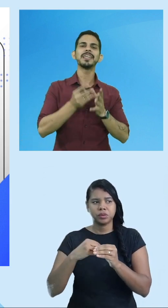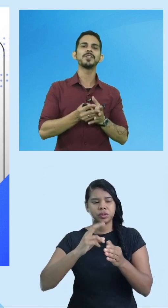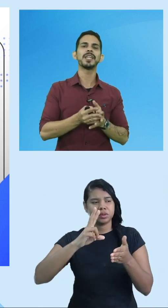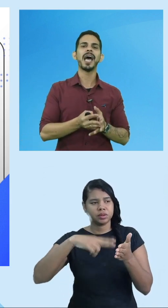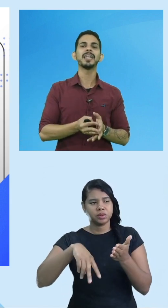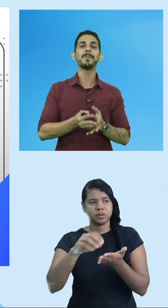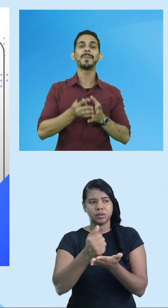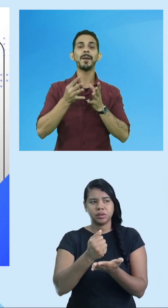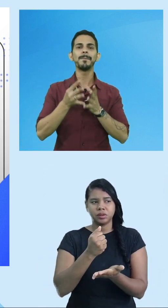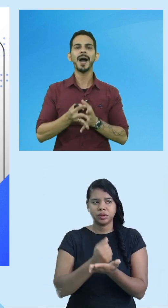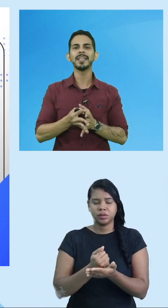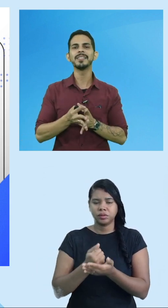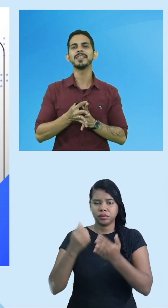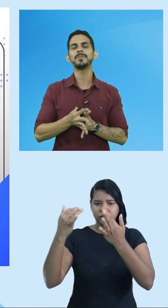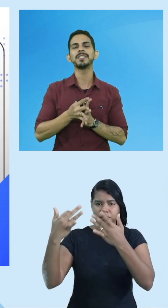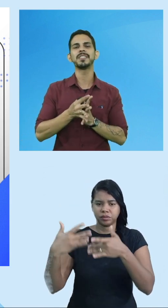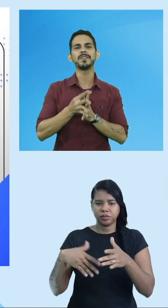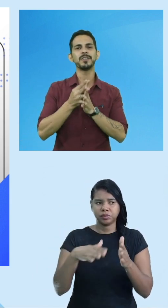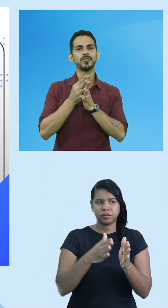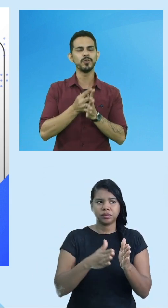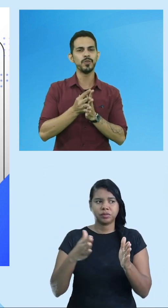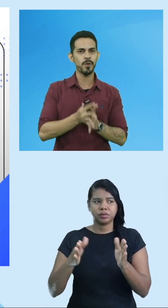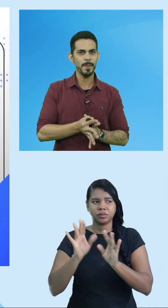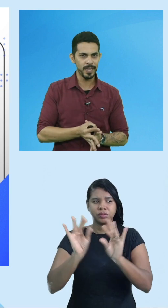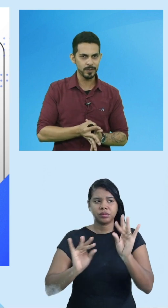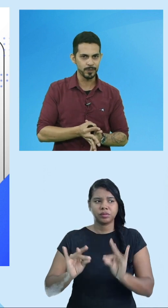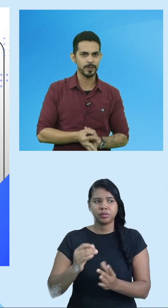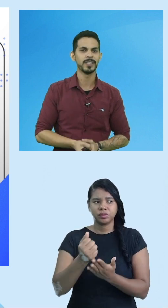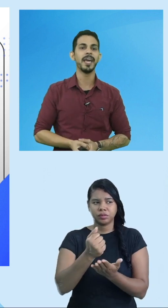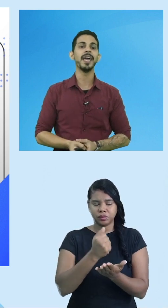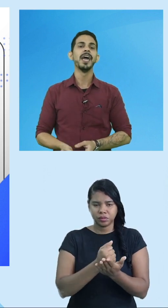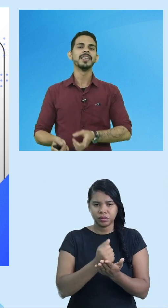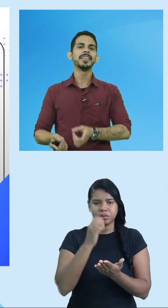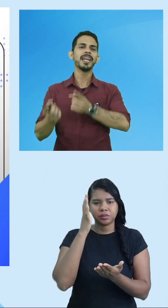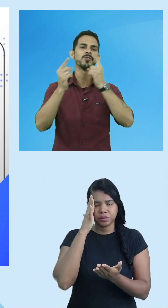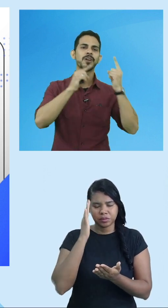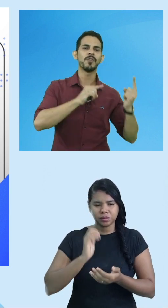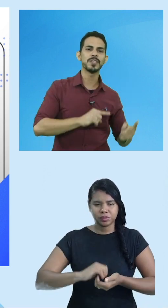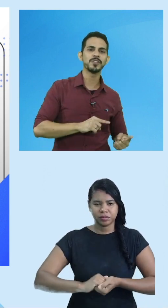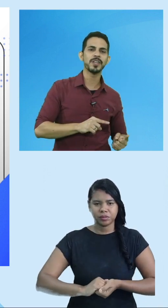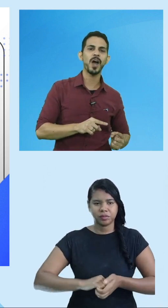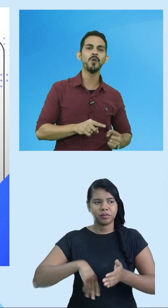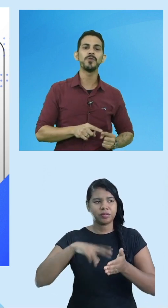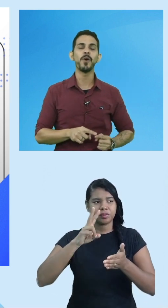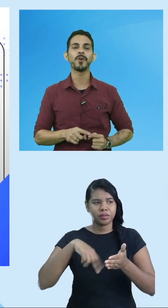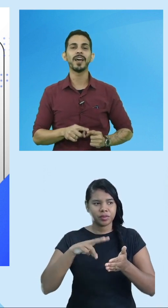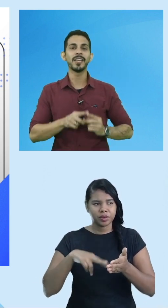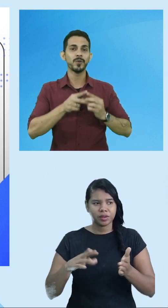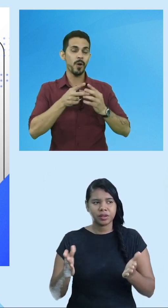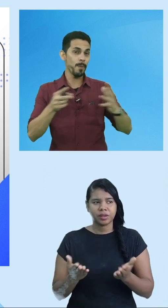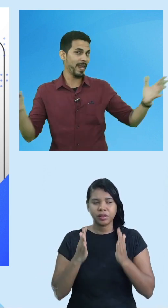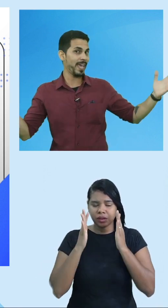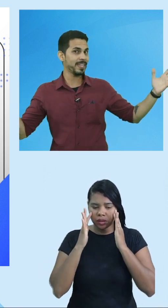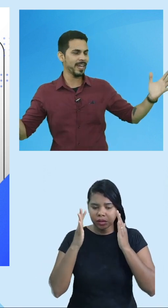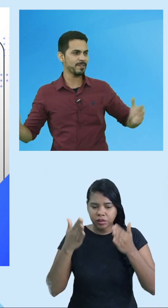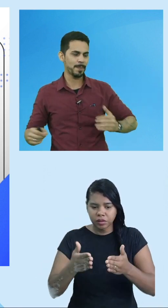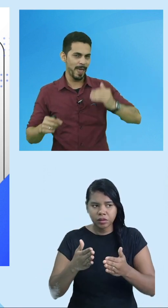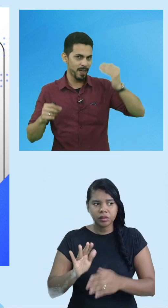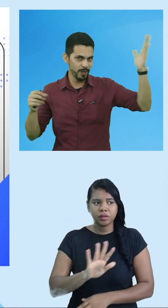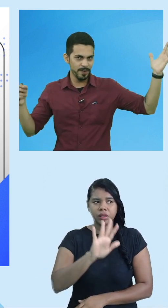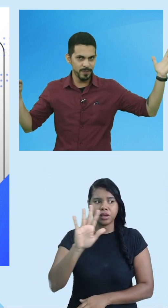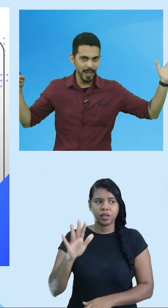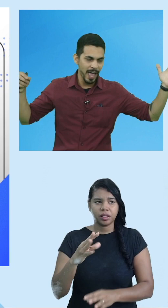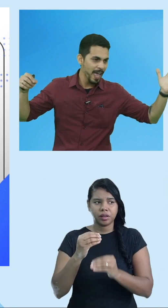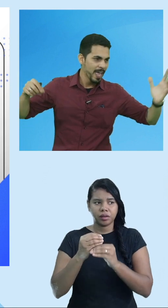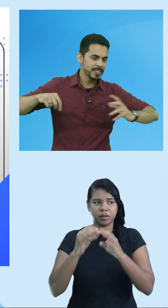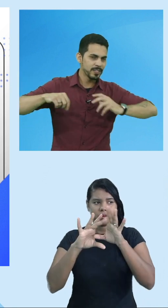leitura direcionada para partes específicas do documento, né? Na leitura convencional, o foco é a leitura completa, né? Você pega